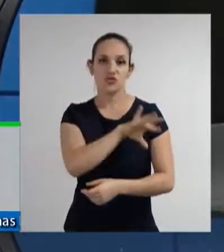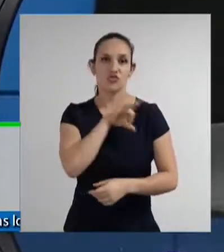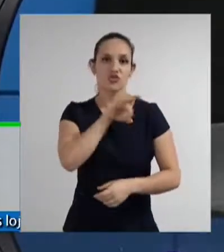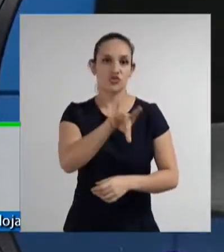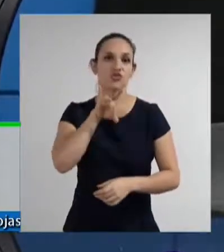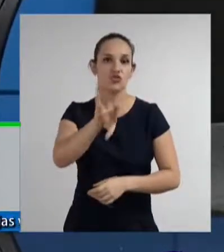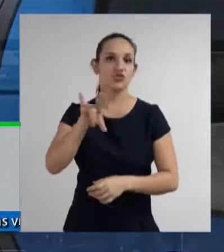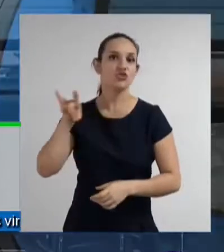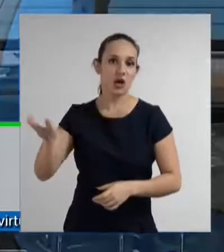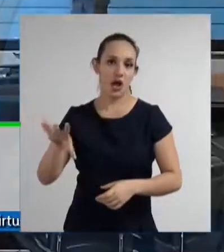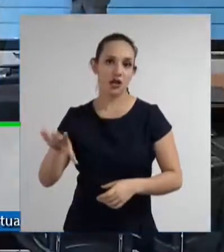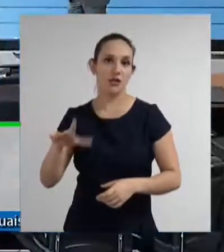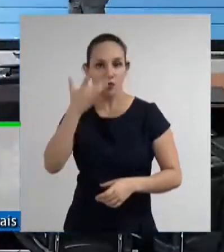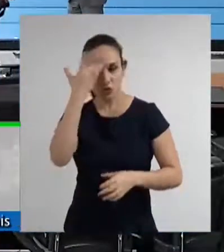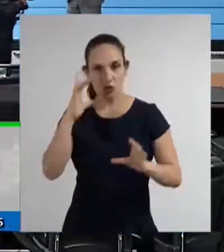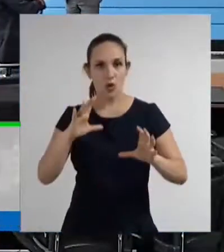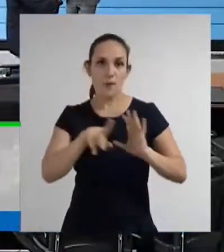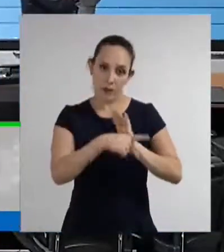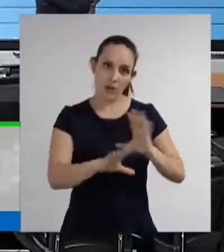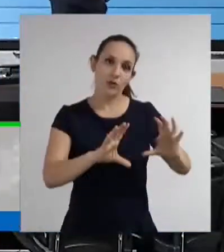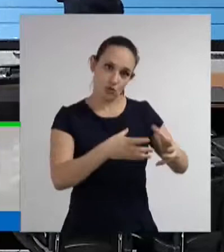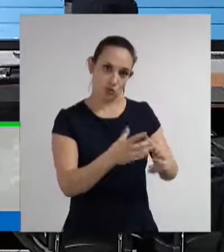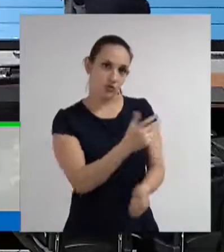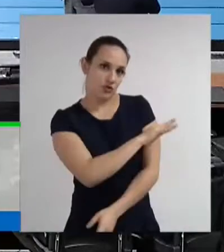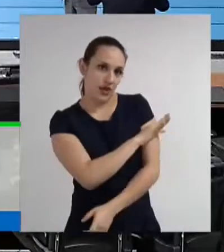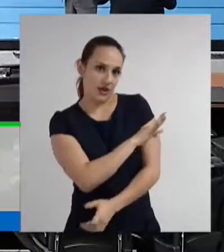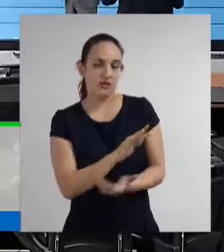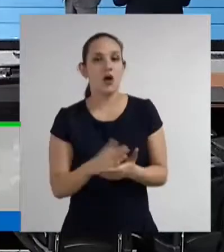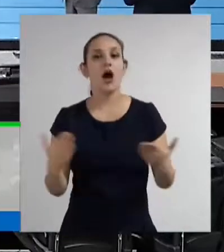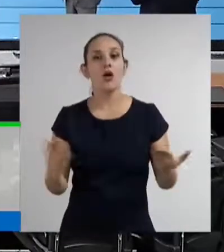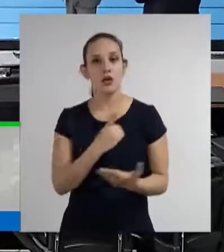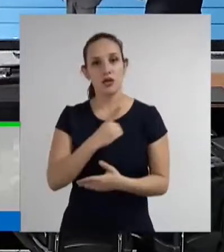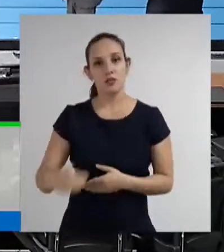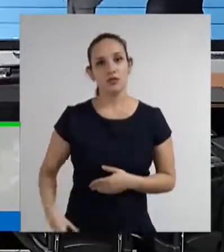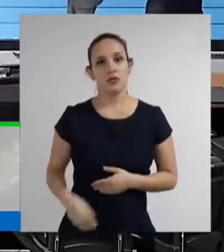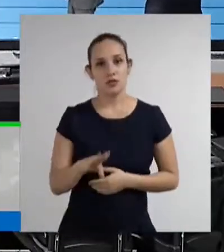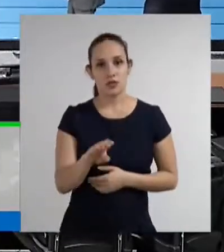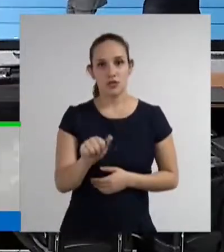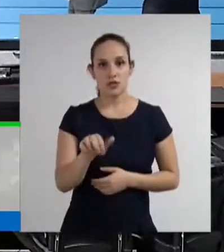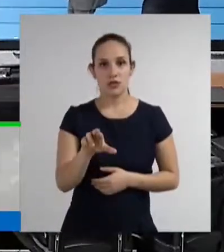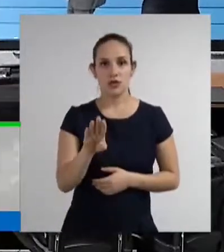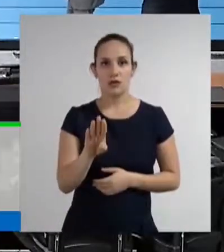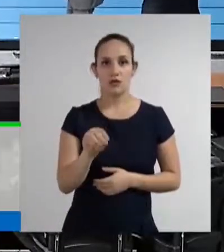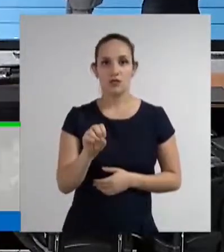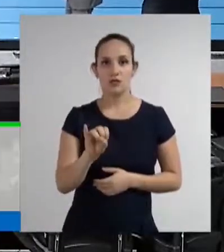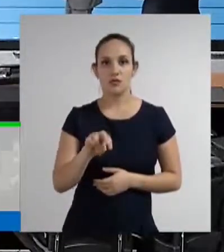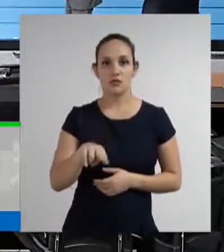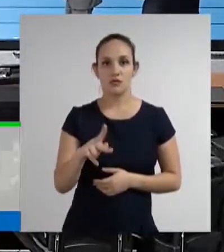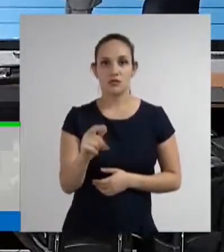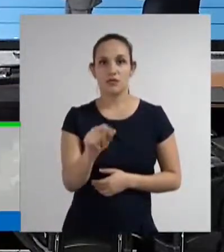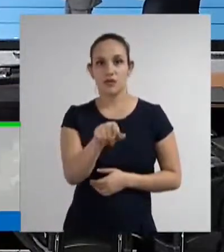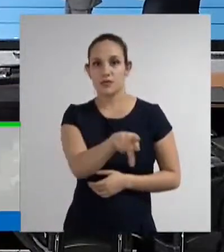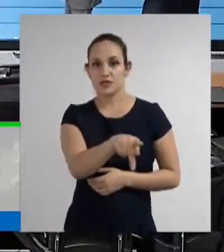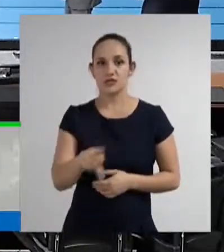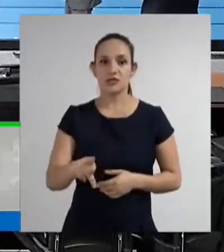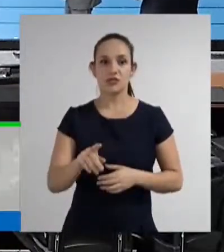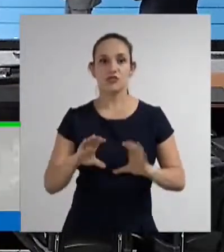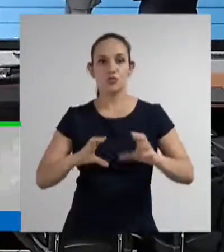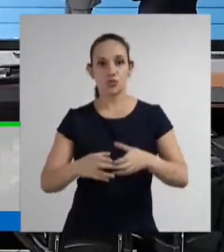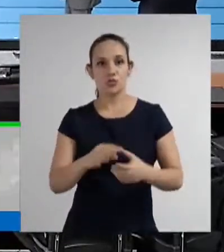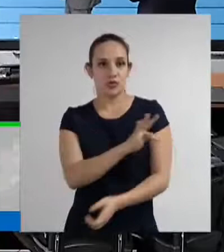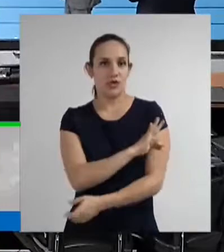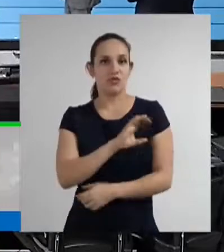devidas comissões. Com a palavra, o deputado Barbosinha, presidente da Comissão de Constituição, Justiça e